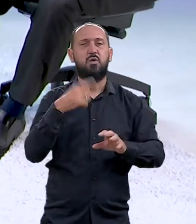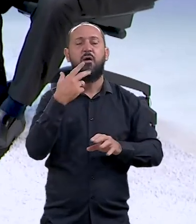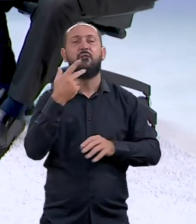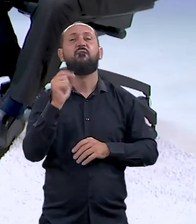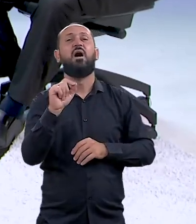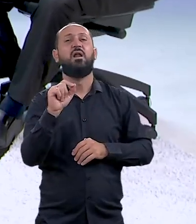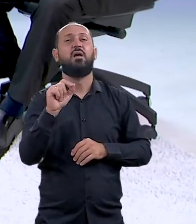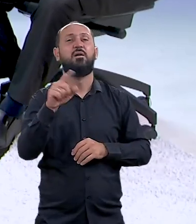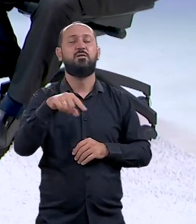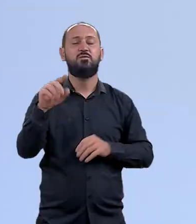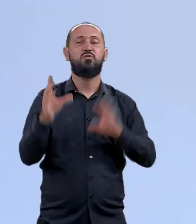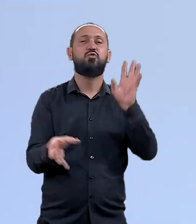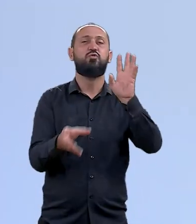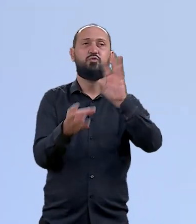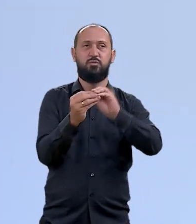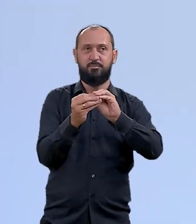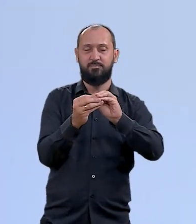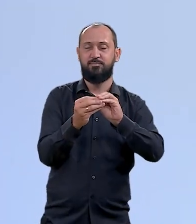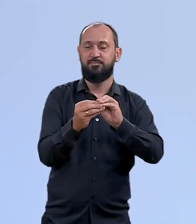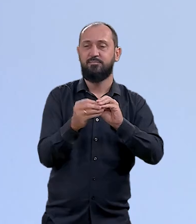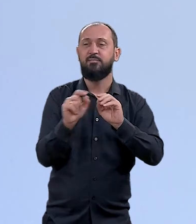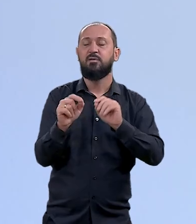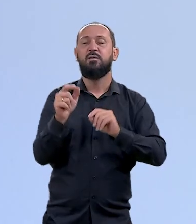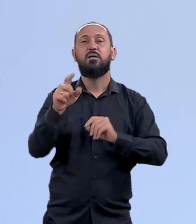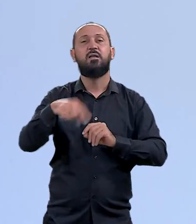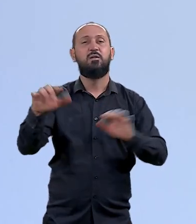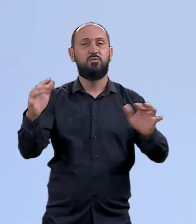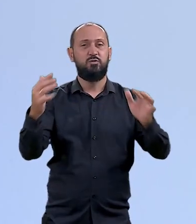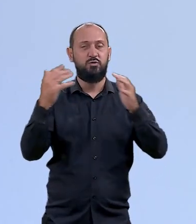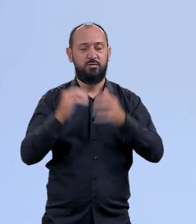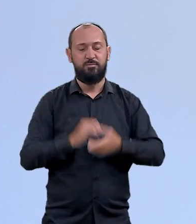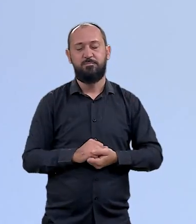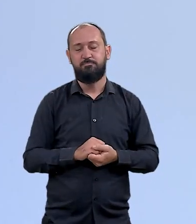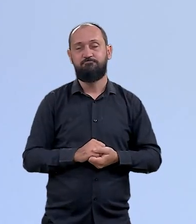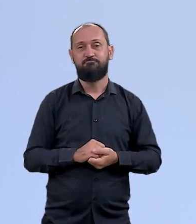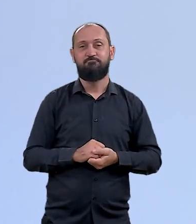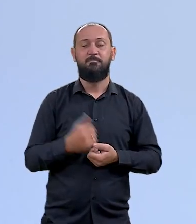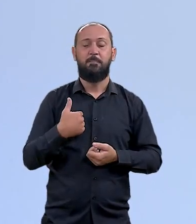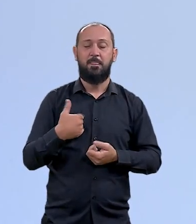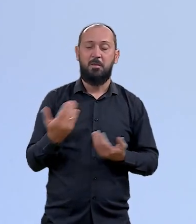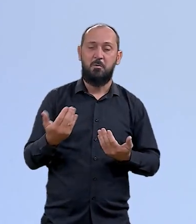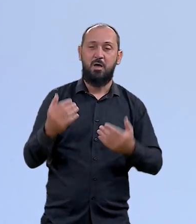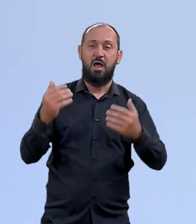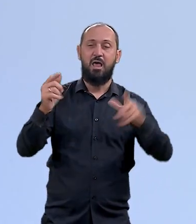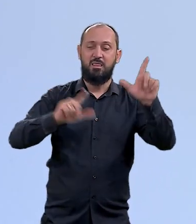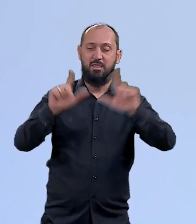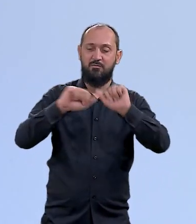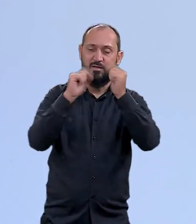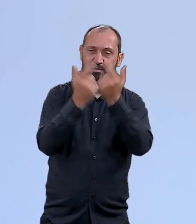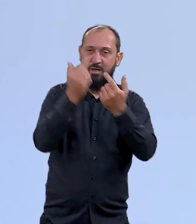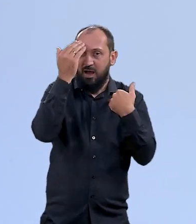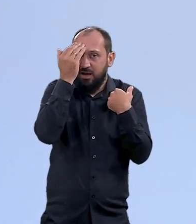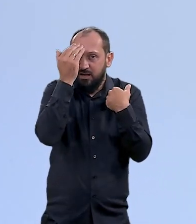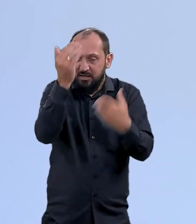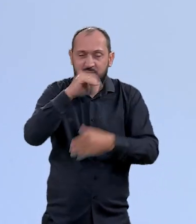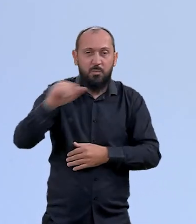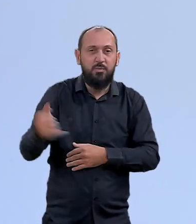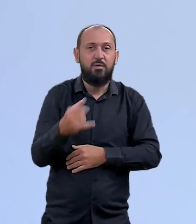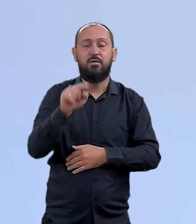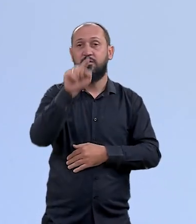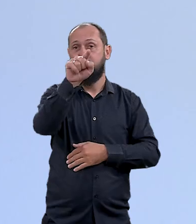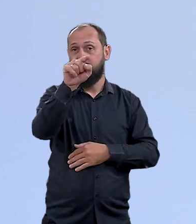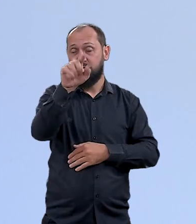agradeço a oportunidade, agradeço a você, eleitor e eleitora, que estará ali exercendo o seu voto nessas eleições